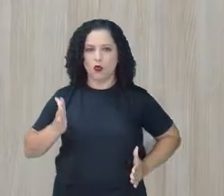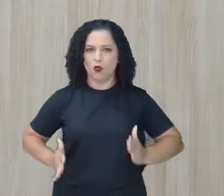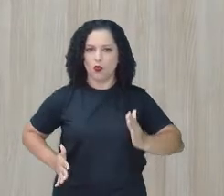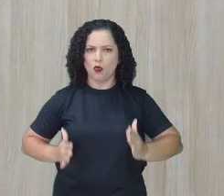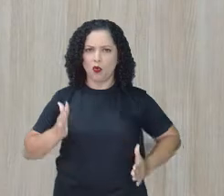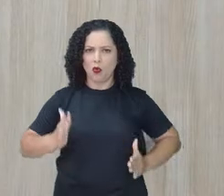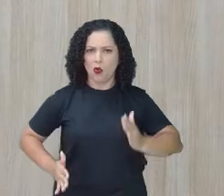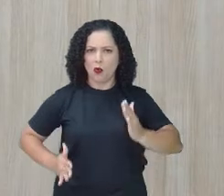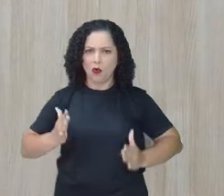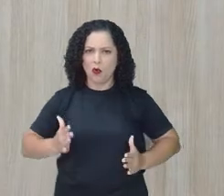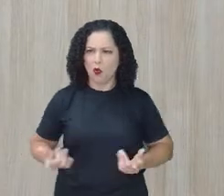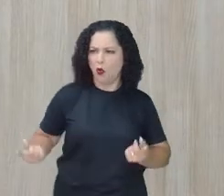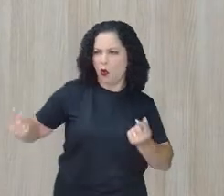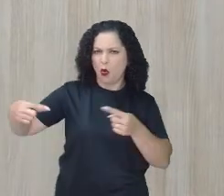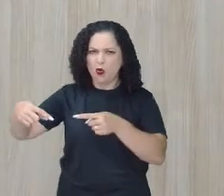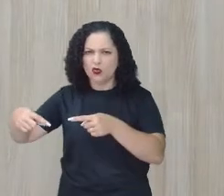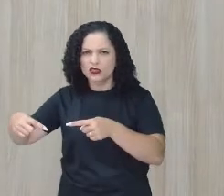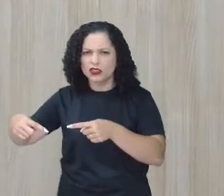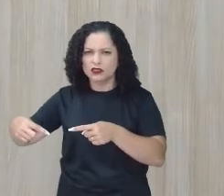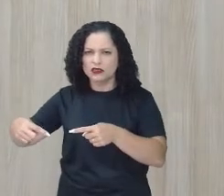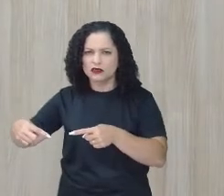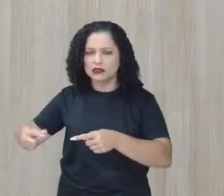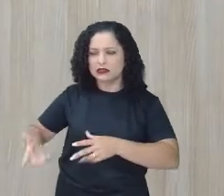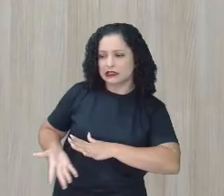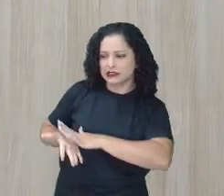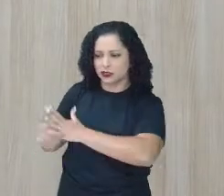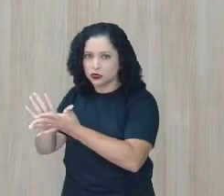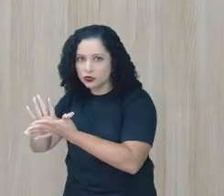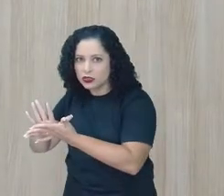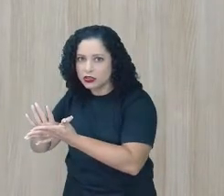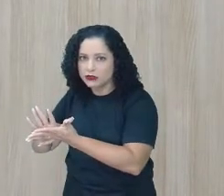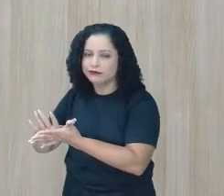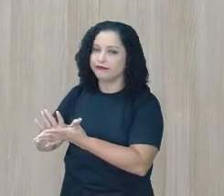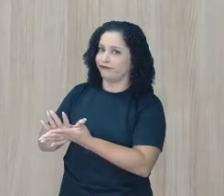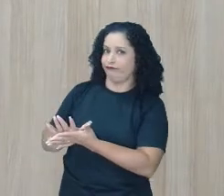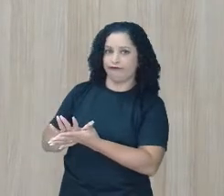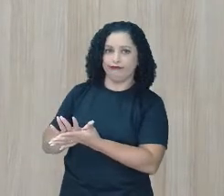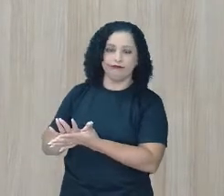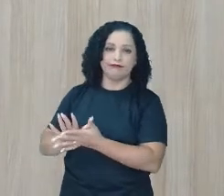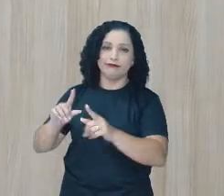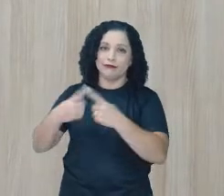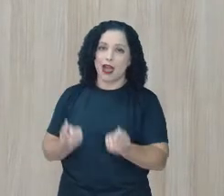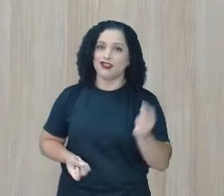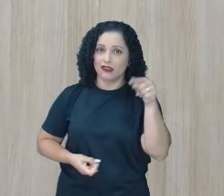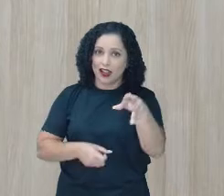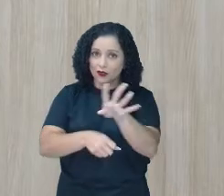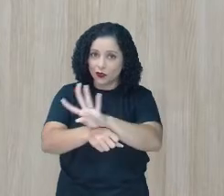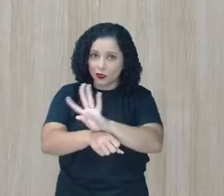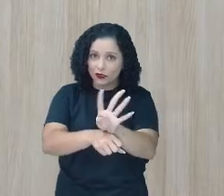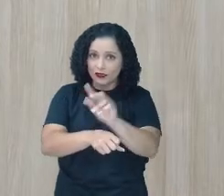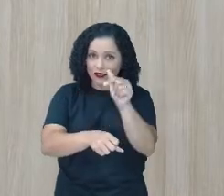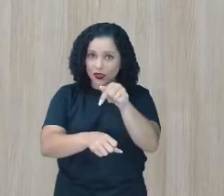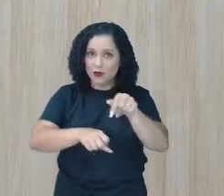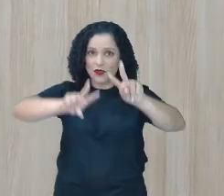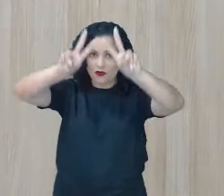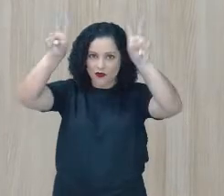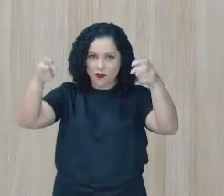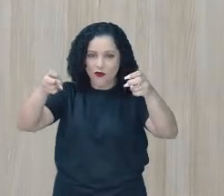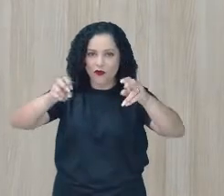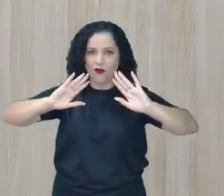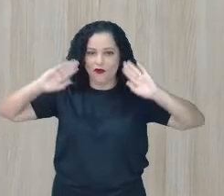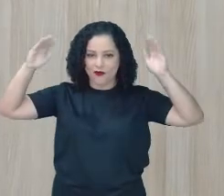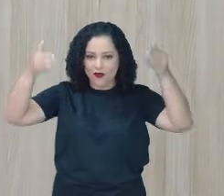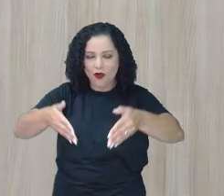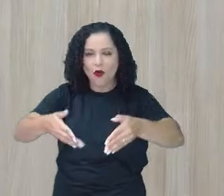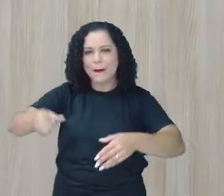se revoltar contra a gente? A gente espera que não, né? Mas nesse filme é justamente essa a prerrogativa. Fazer com que a gente